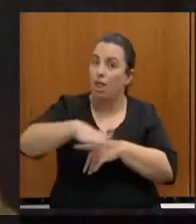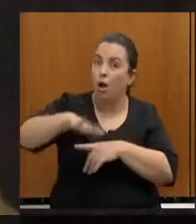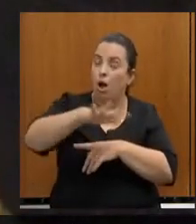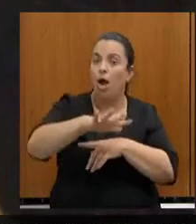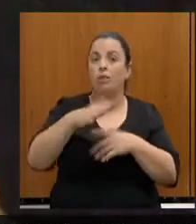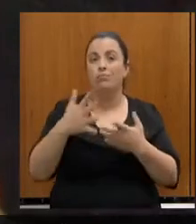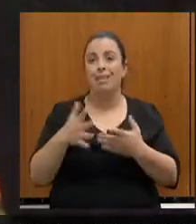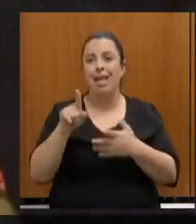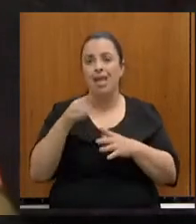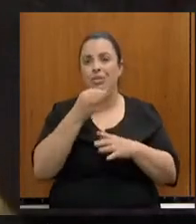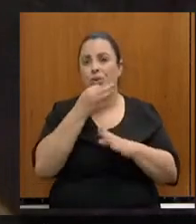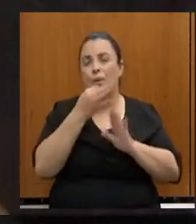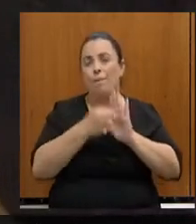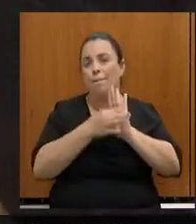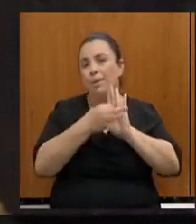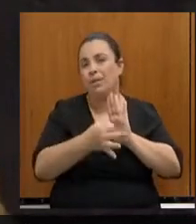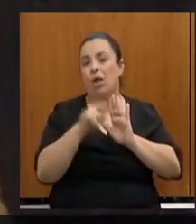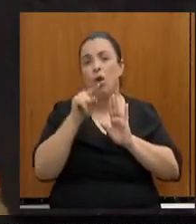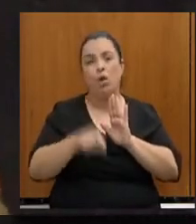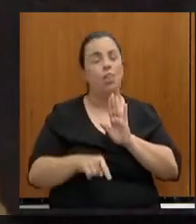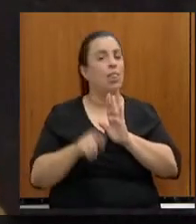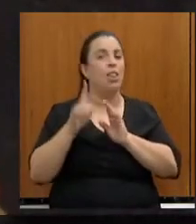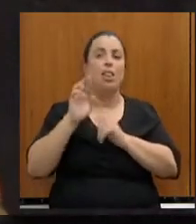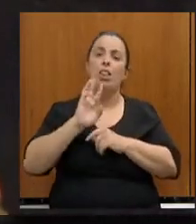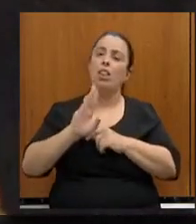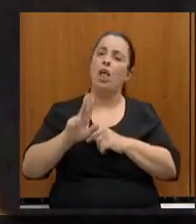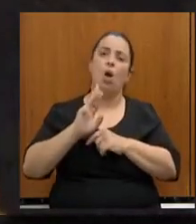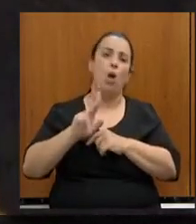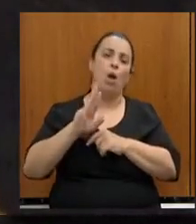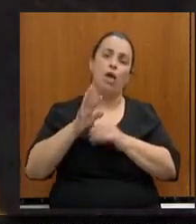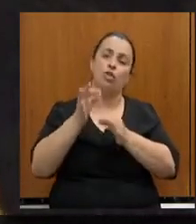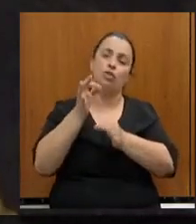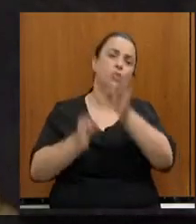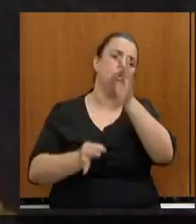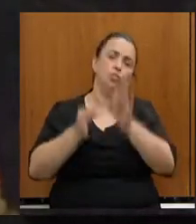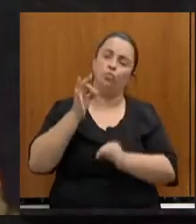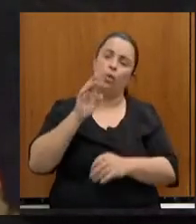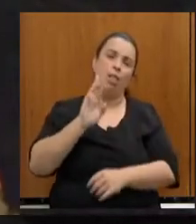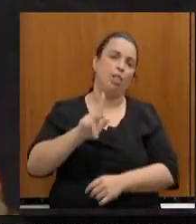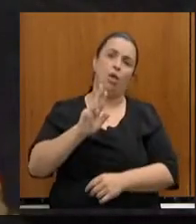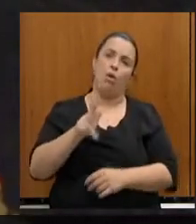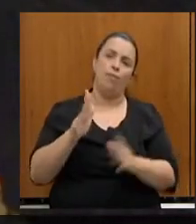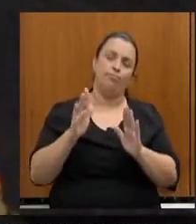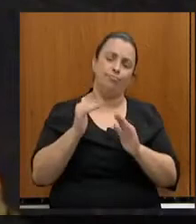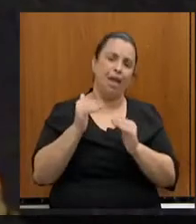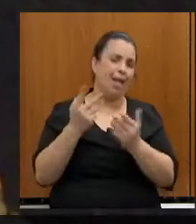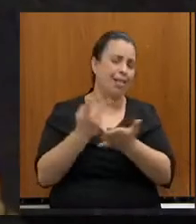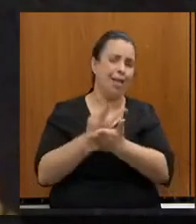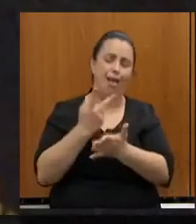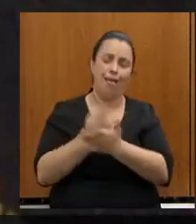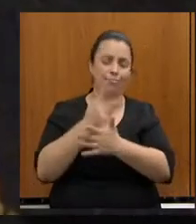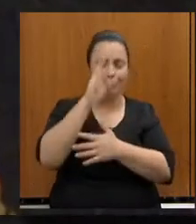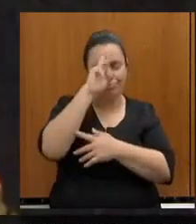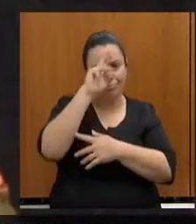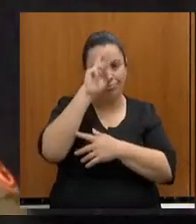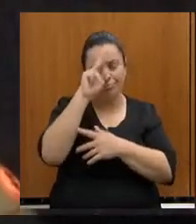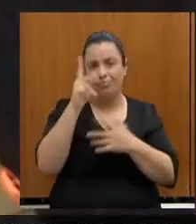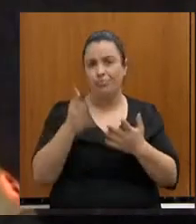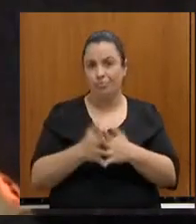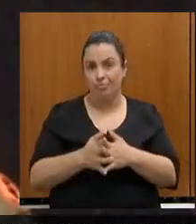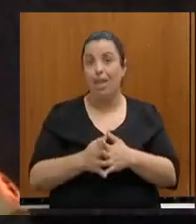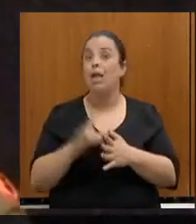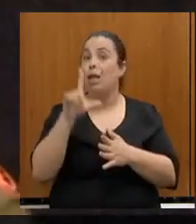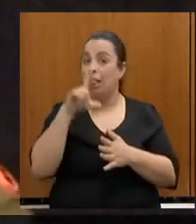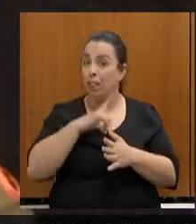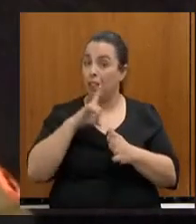tão injusto se tem alguns pontos existem outros que são ligados a área de ambiental que estão previstas